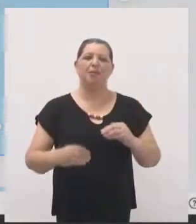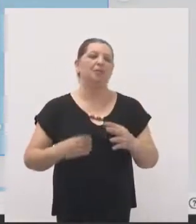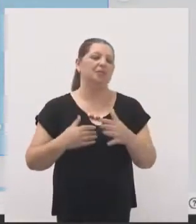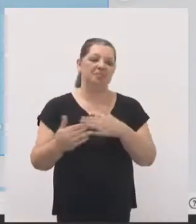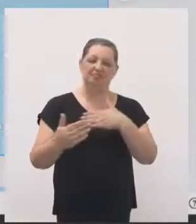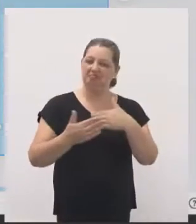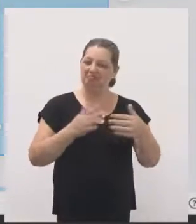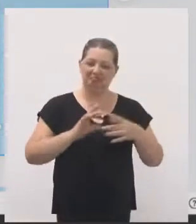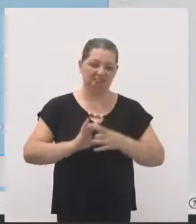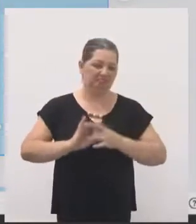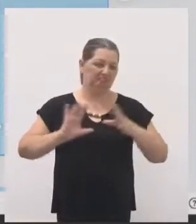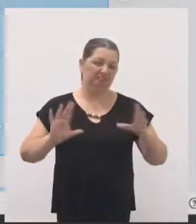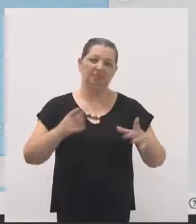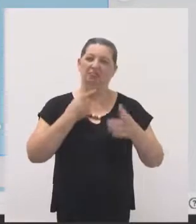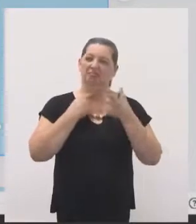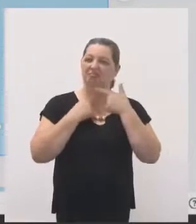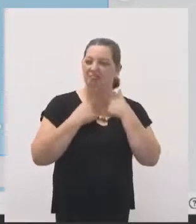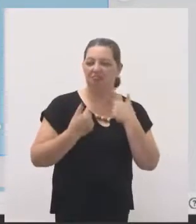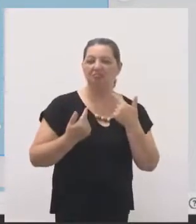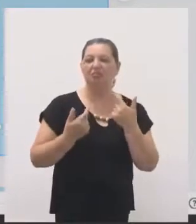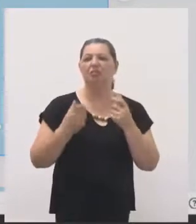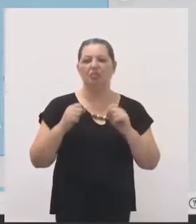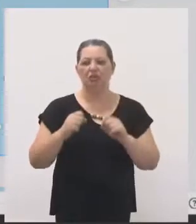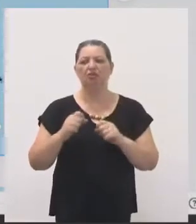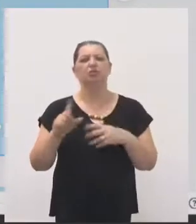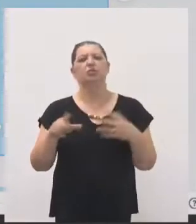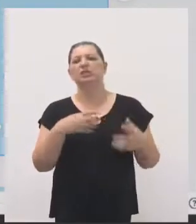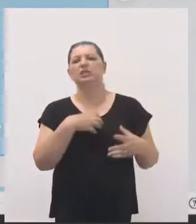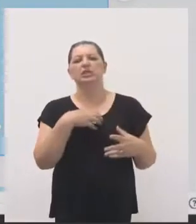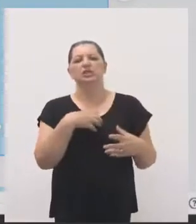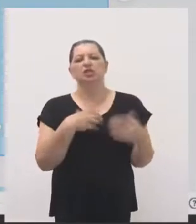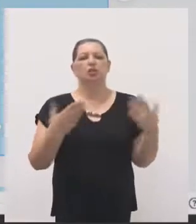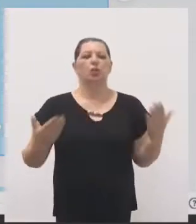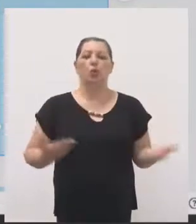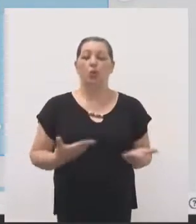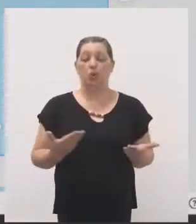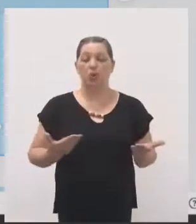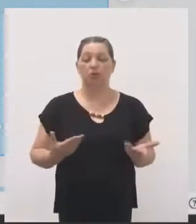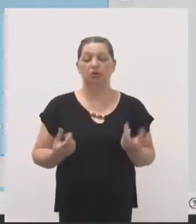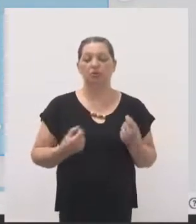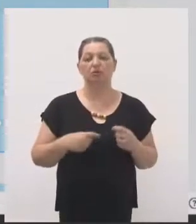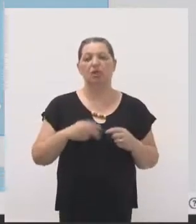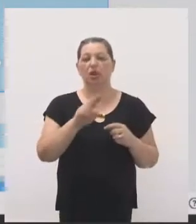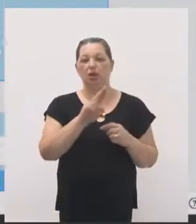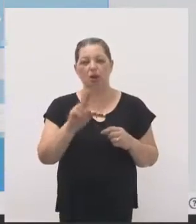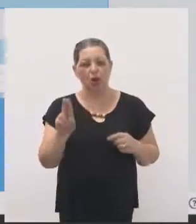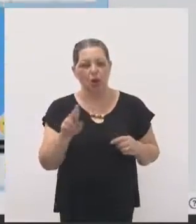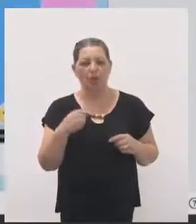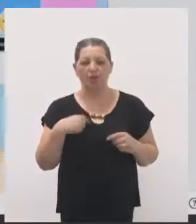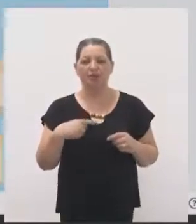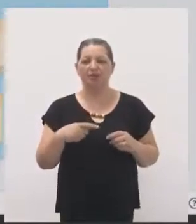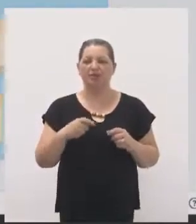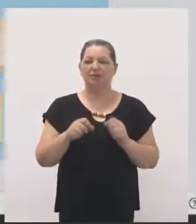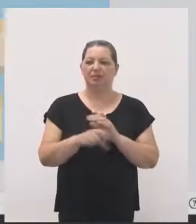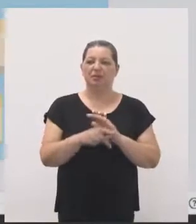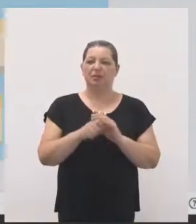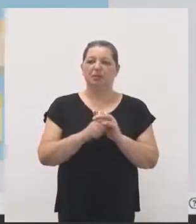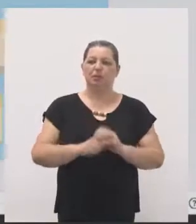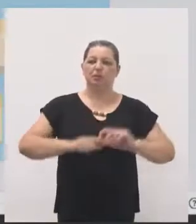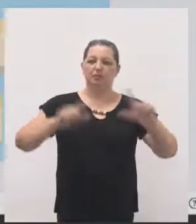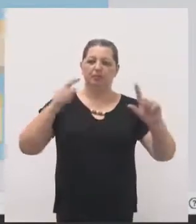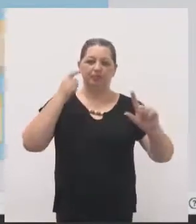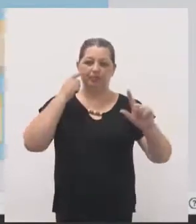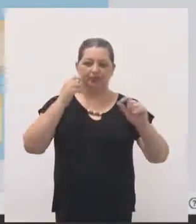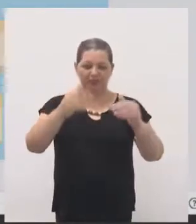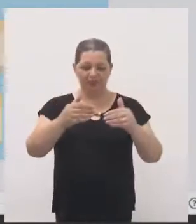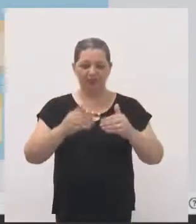quiserem. Por favor, falem como vocês estão se sentindo hoje, coloca seu nome, deixei até uma página aqui